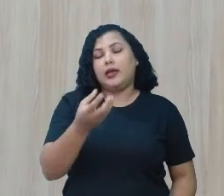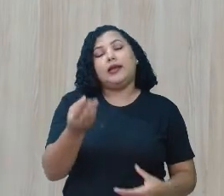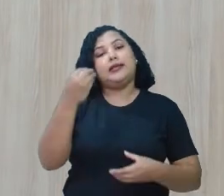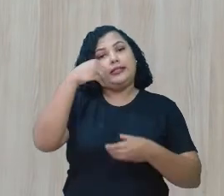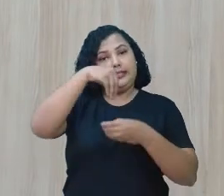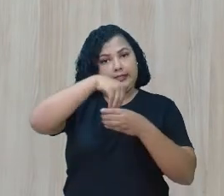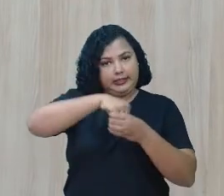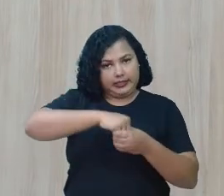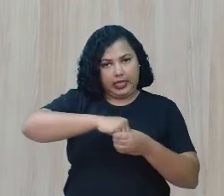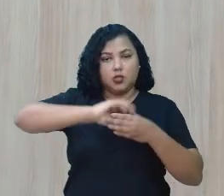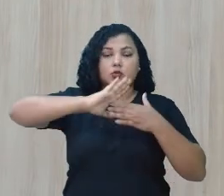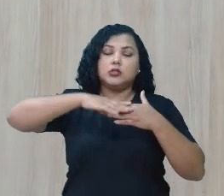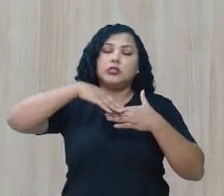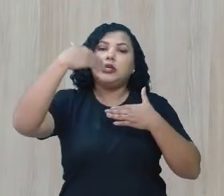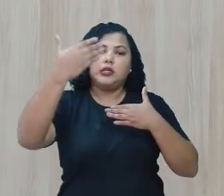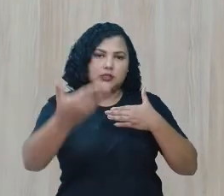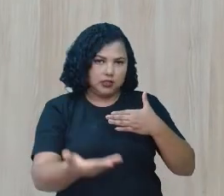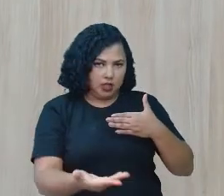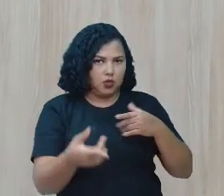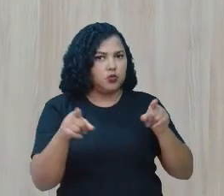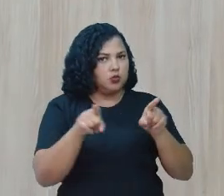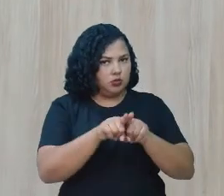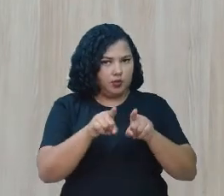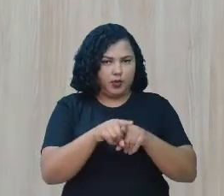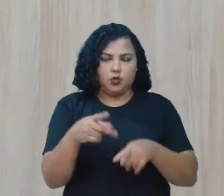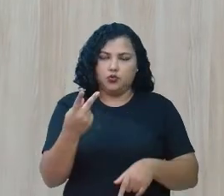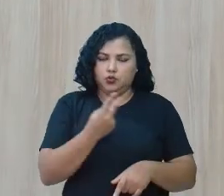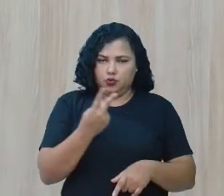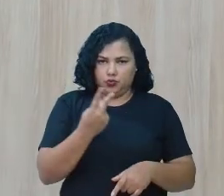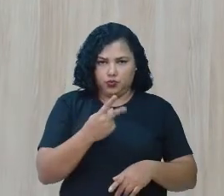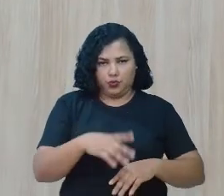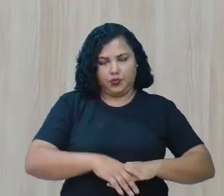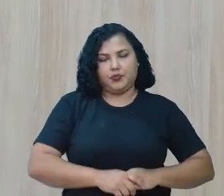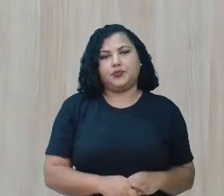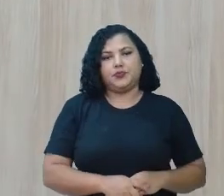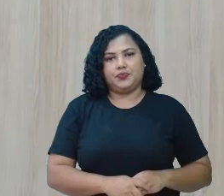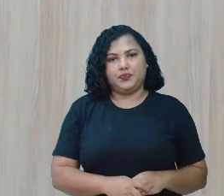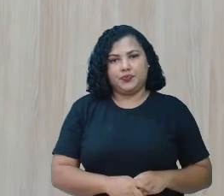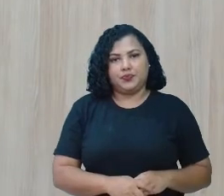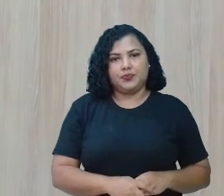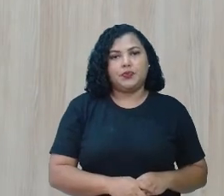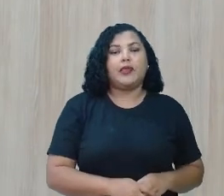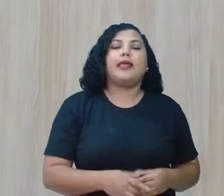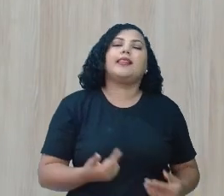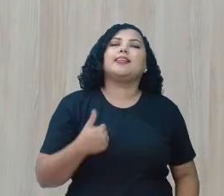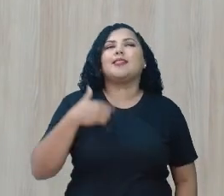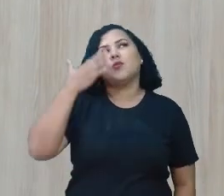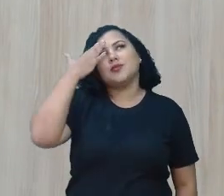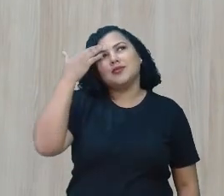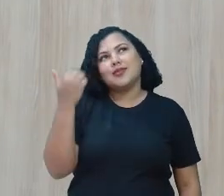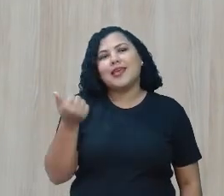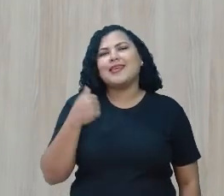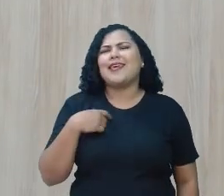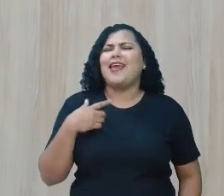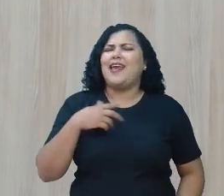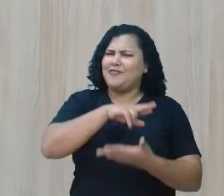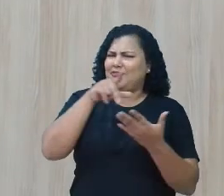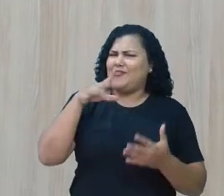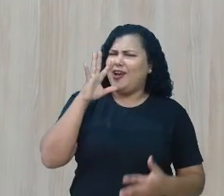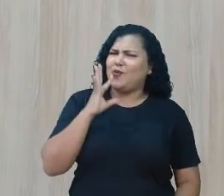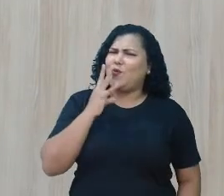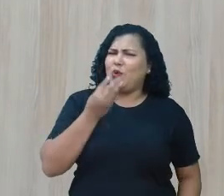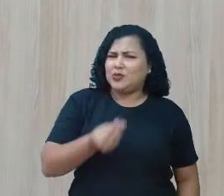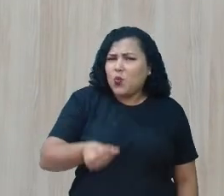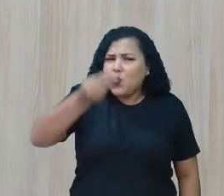ângulos alternos internos e os ângulos alternos externos. Eu sei, é muito conhecimento,